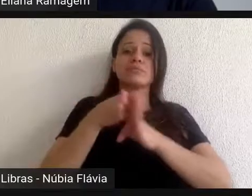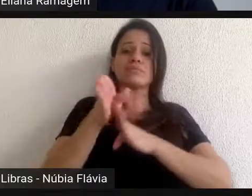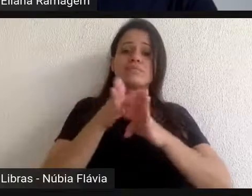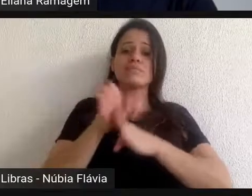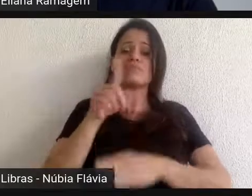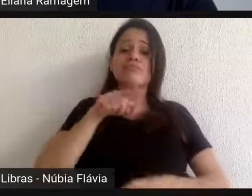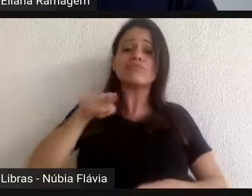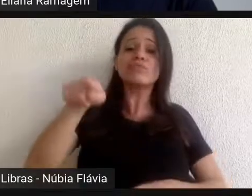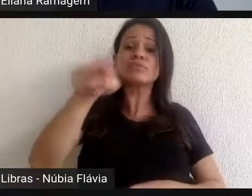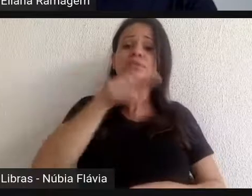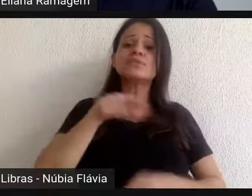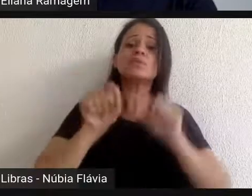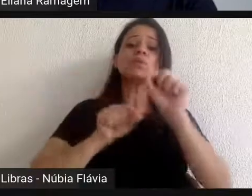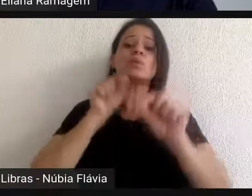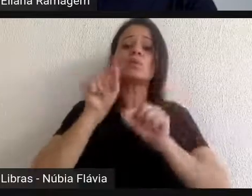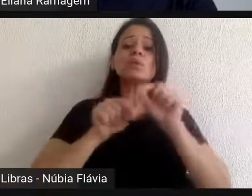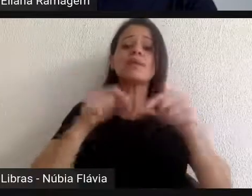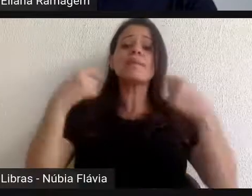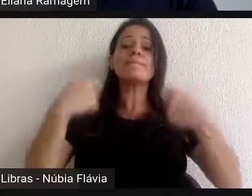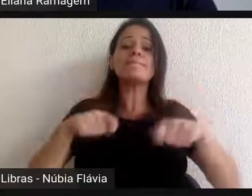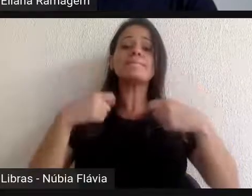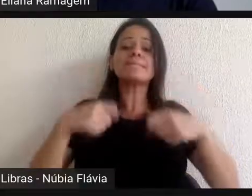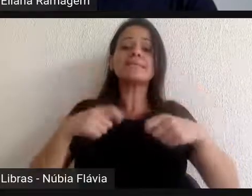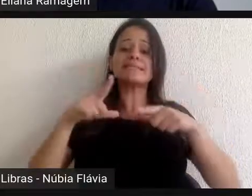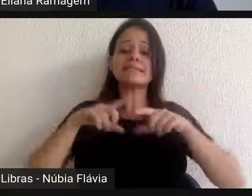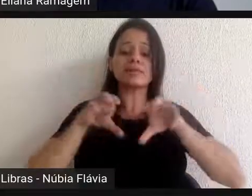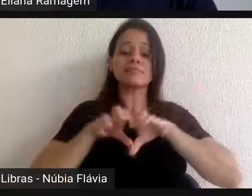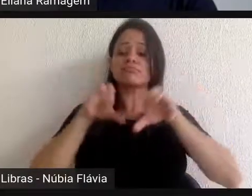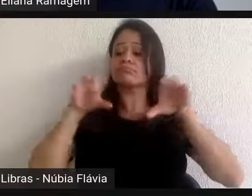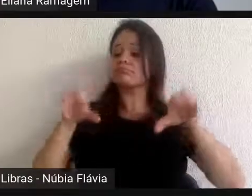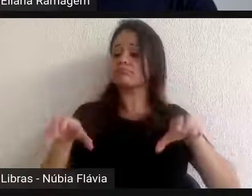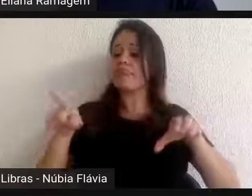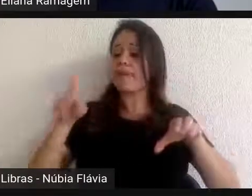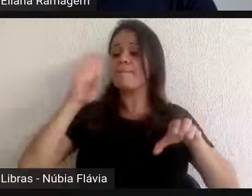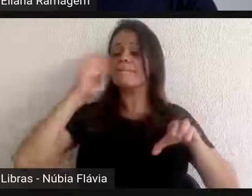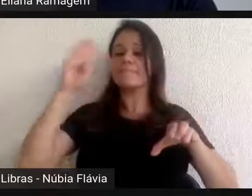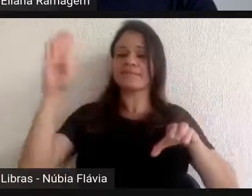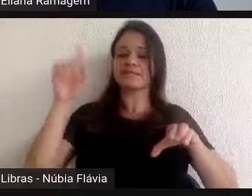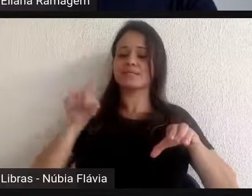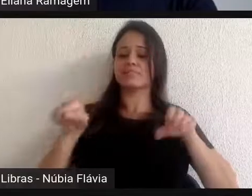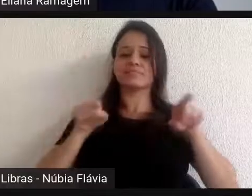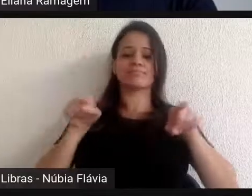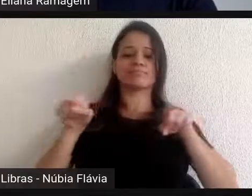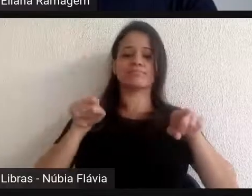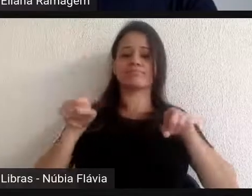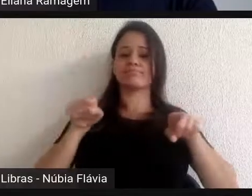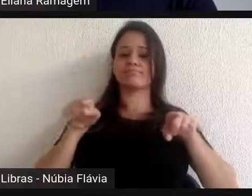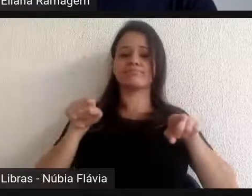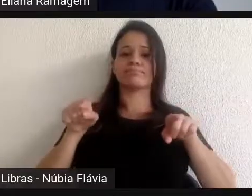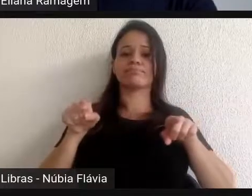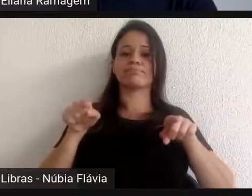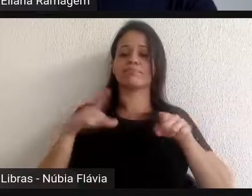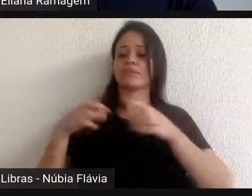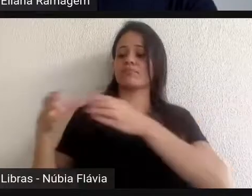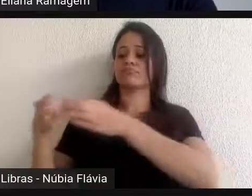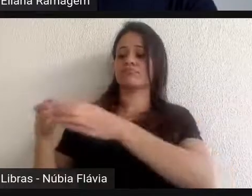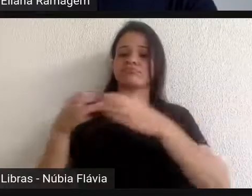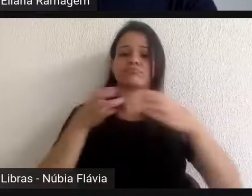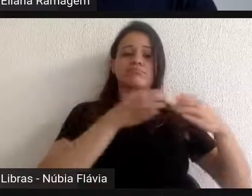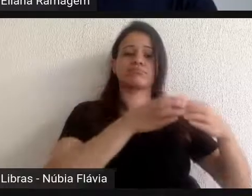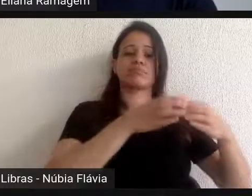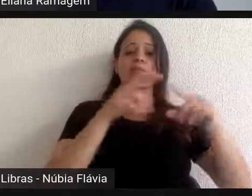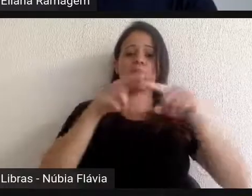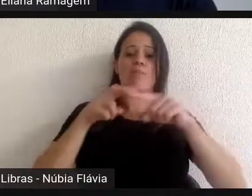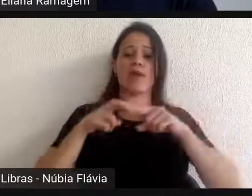dar, acho que eu resumiria elas em duas principais, né, principalmente para a questão do home office,